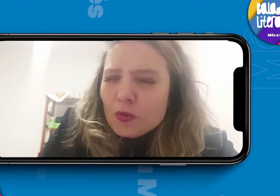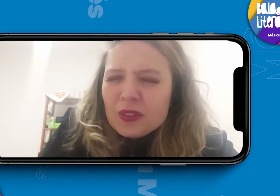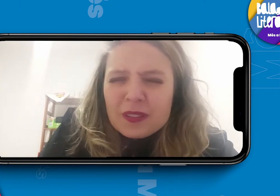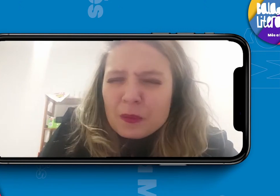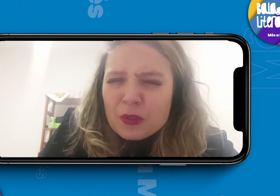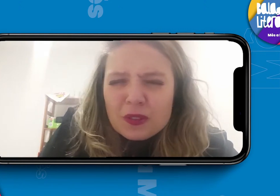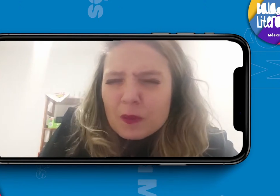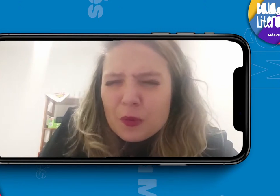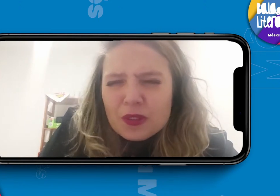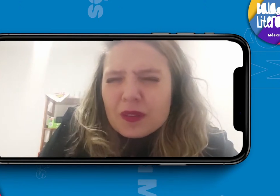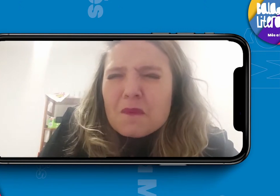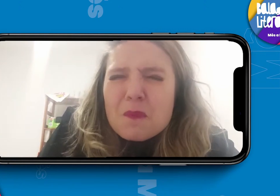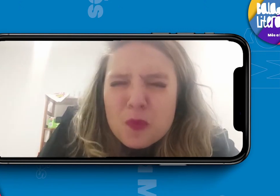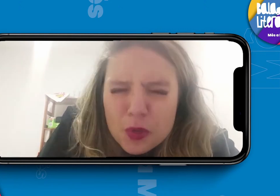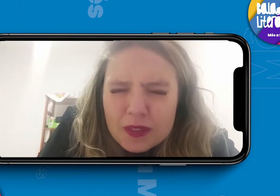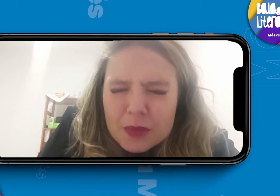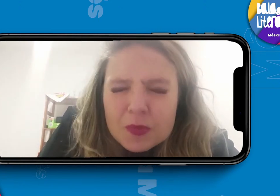felizes,